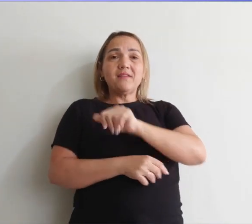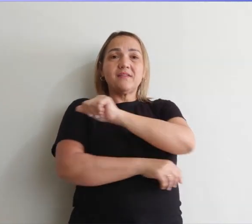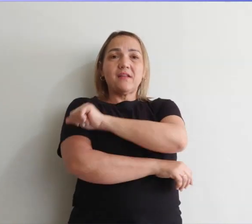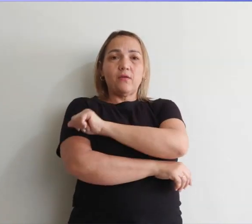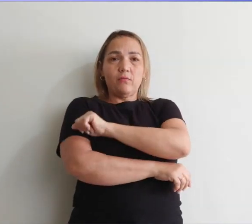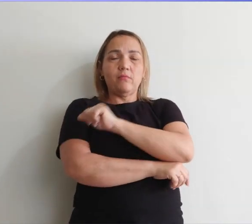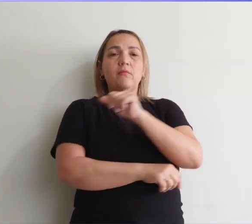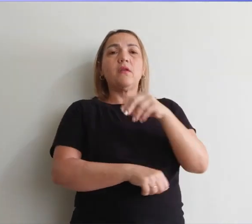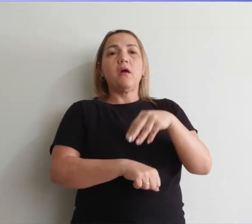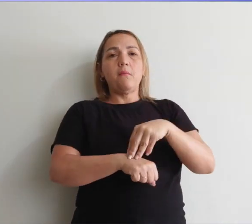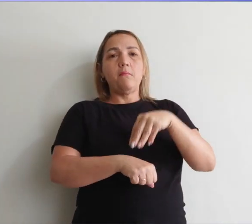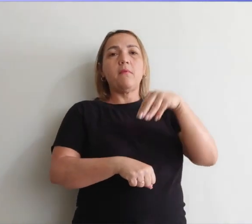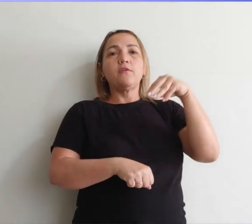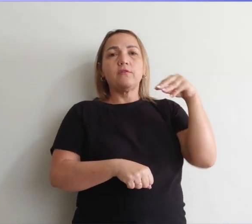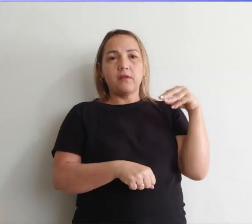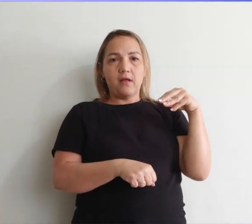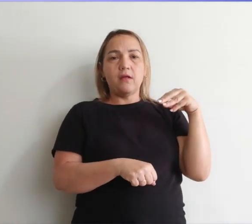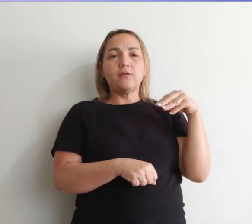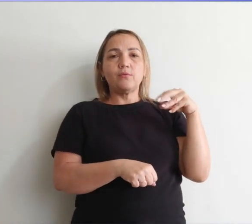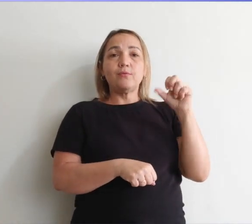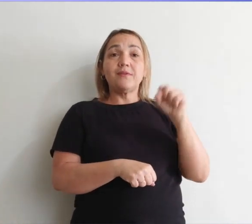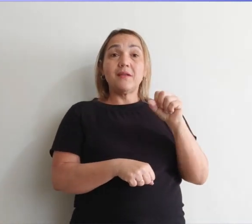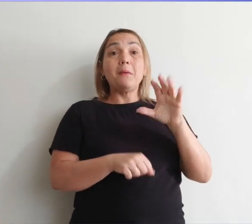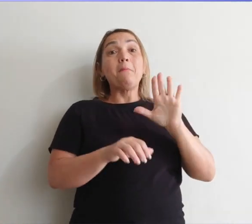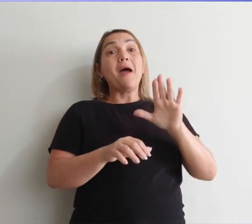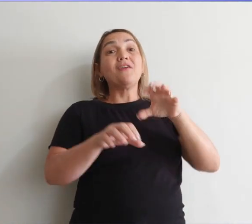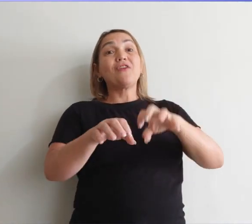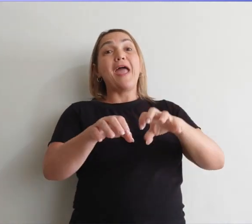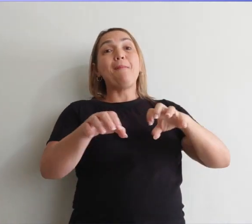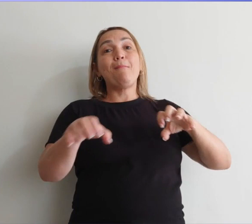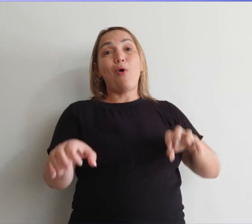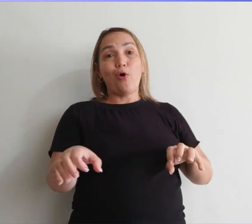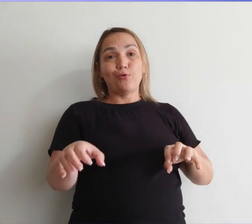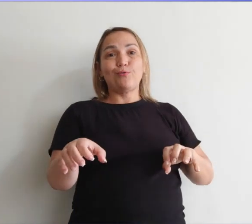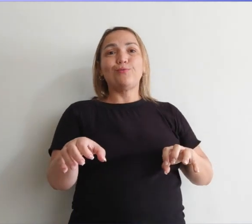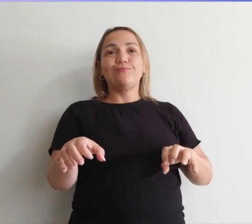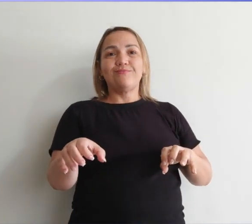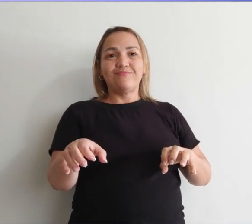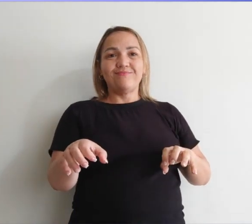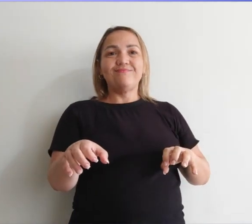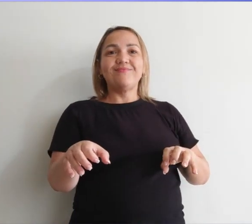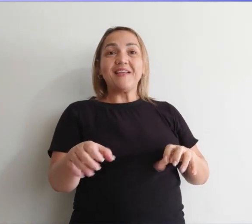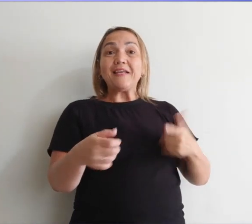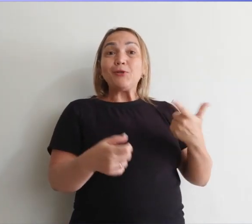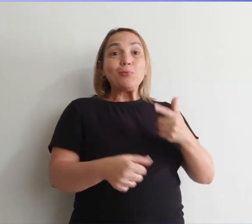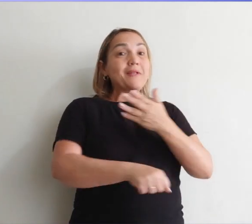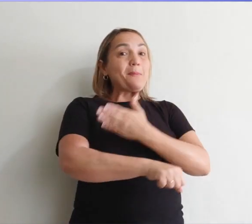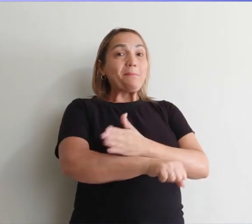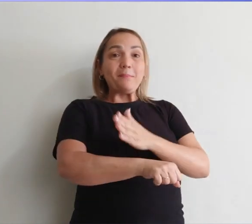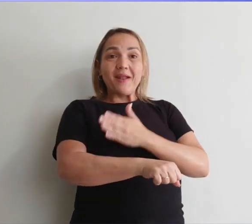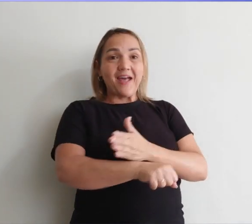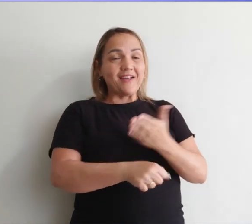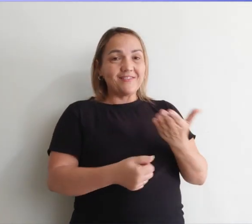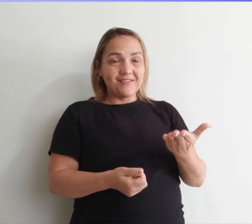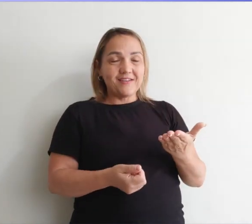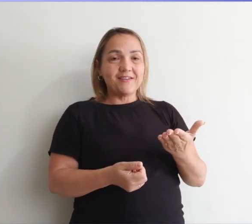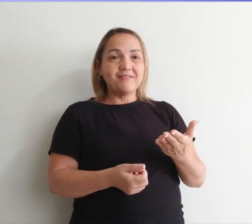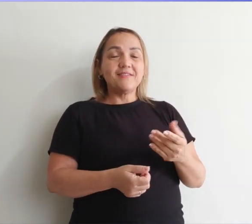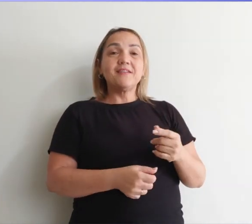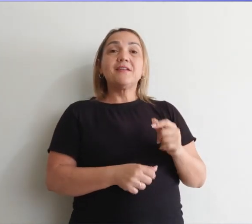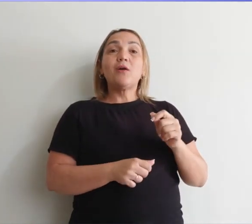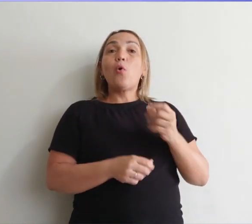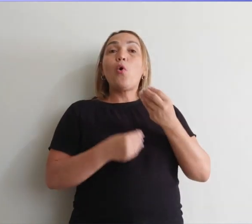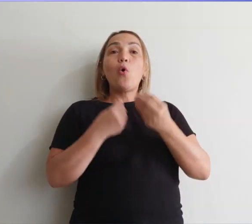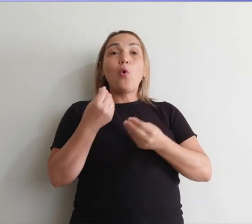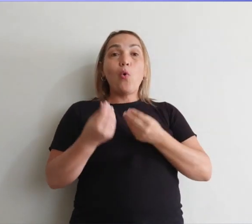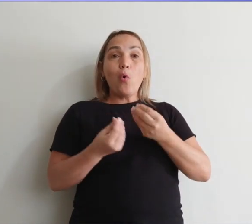esse mestrado, né? Muito remoto. A gente precisa dessas práticas. E pouca prática. Então,